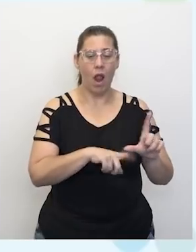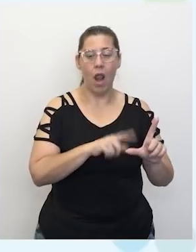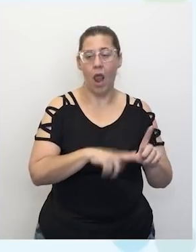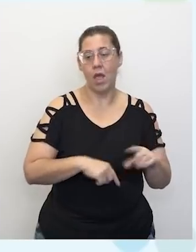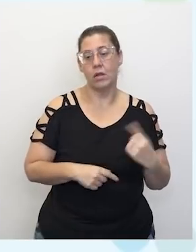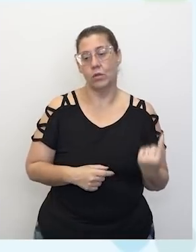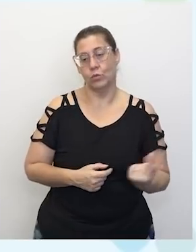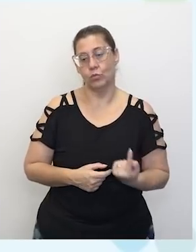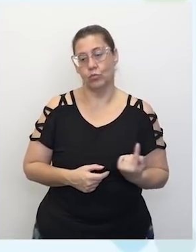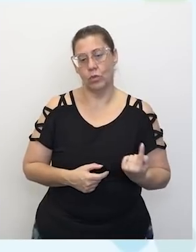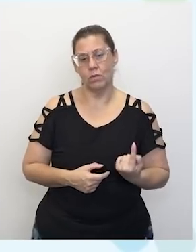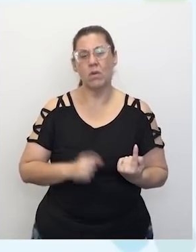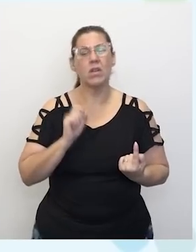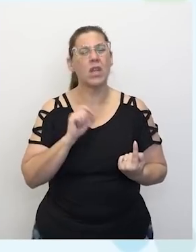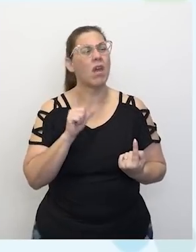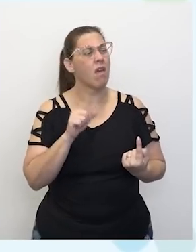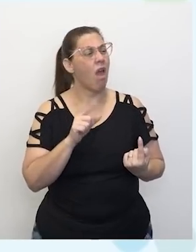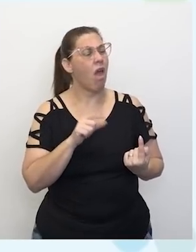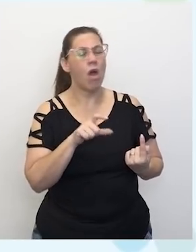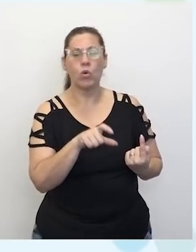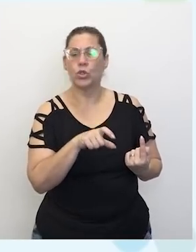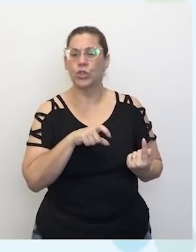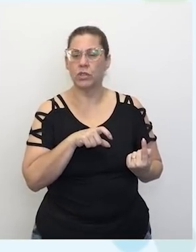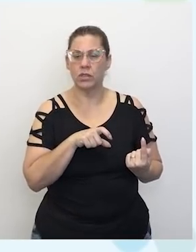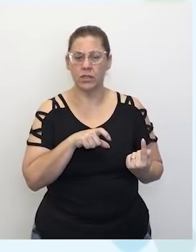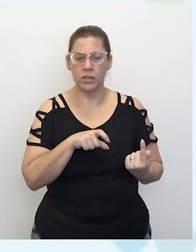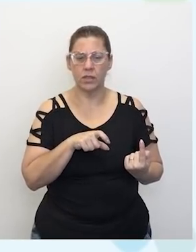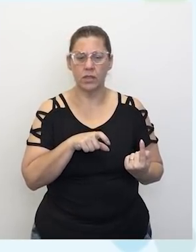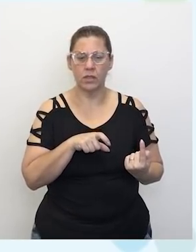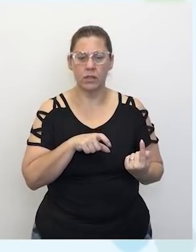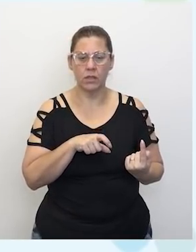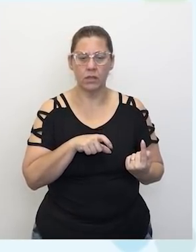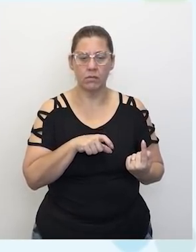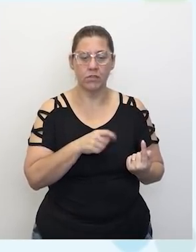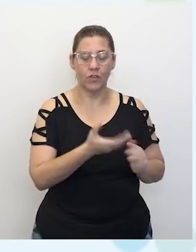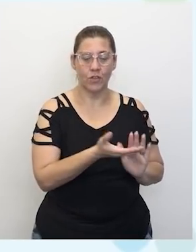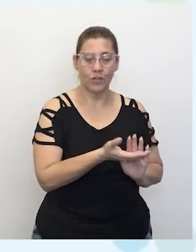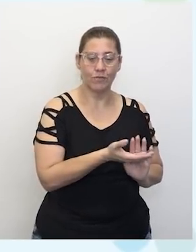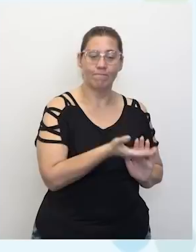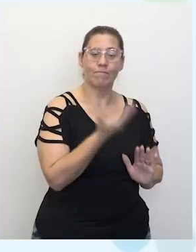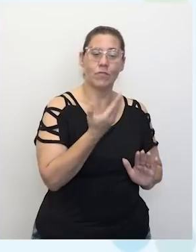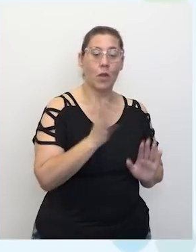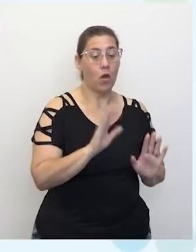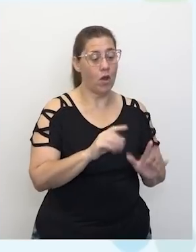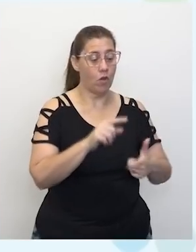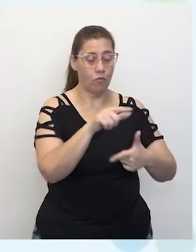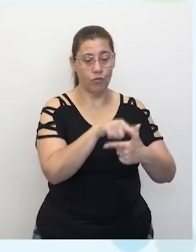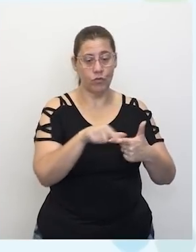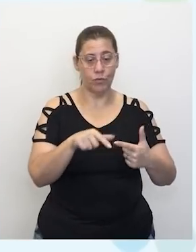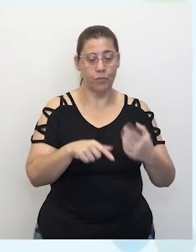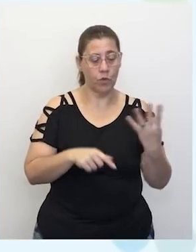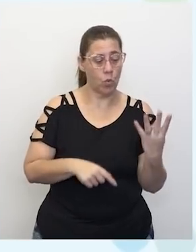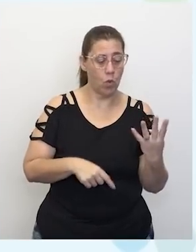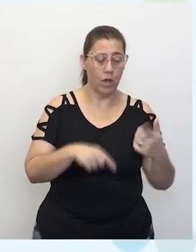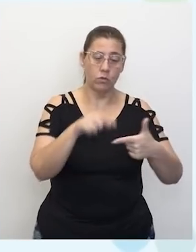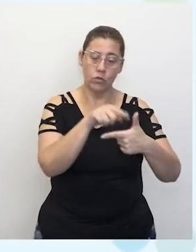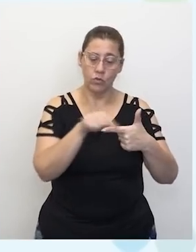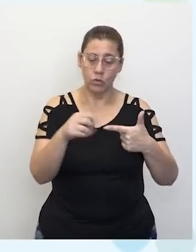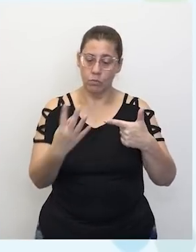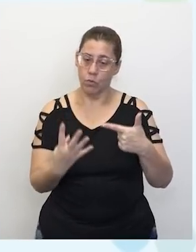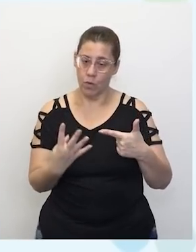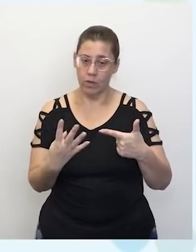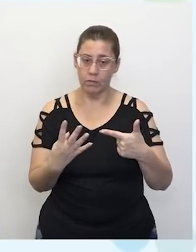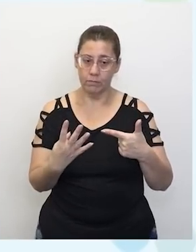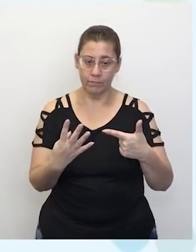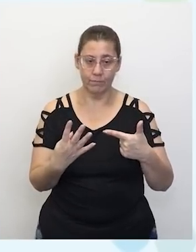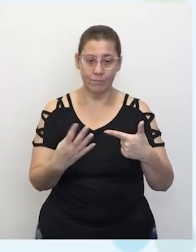sozinha, porque eu quero saber quem é ele, tá certo? Ó, eu faço uma eliminação, só que agora eu divido, ó. 4 dividido por 4, ele vai